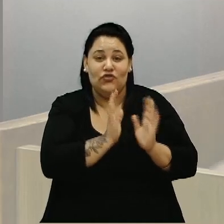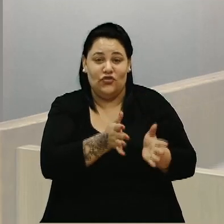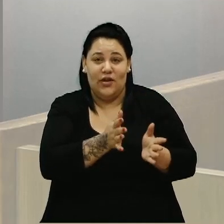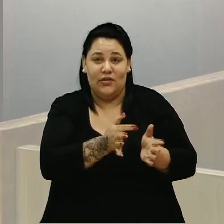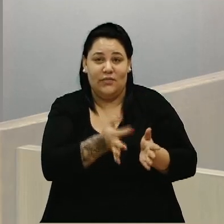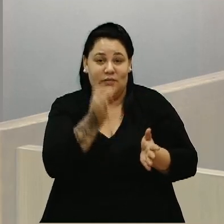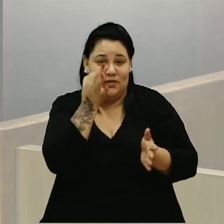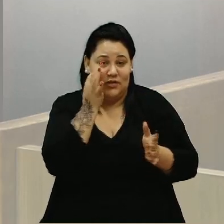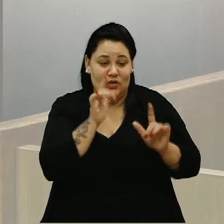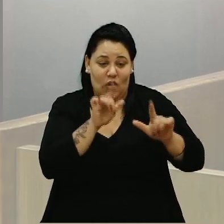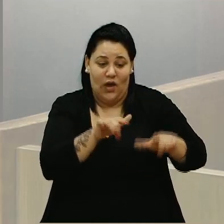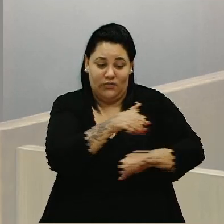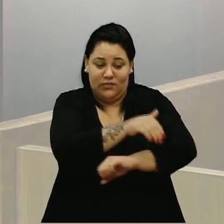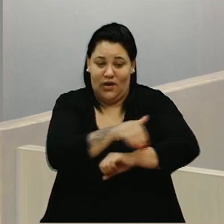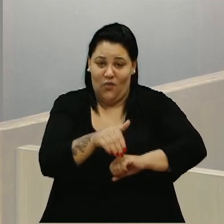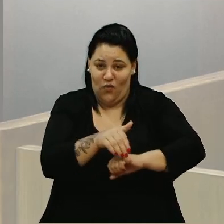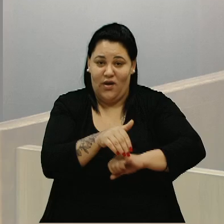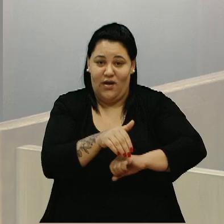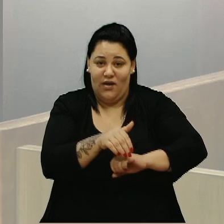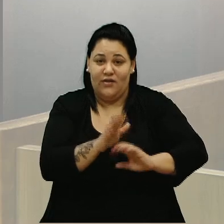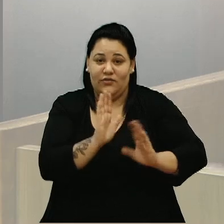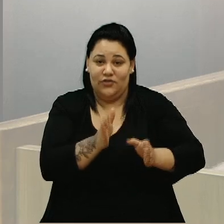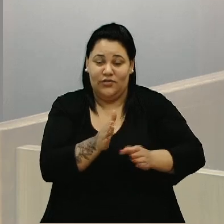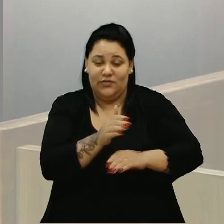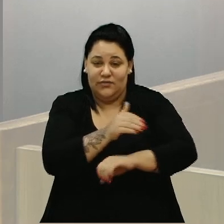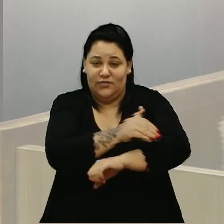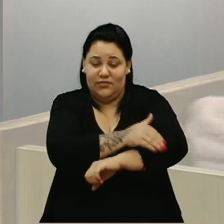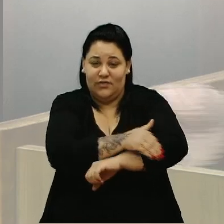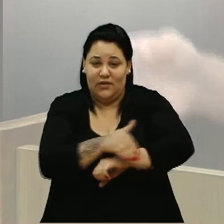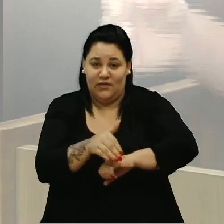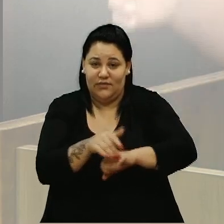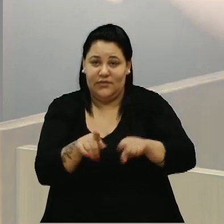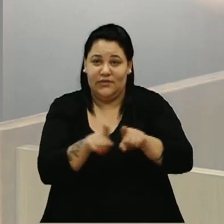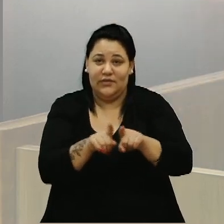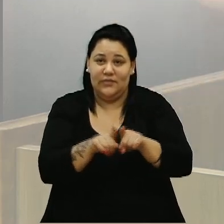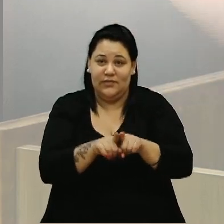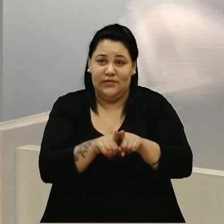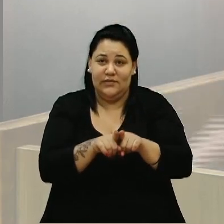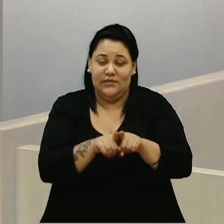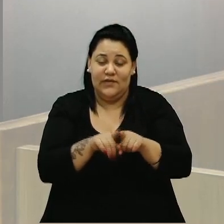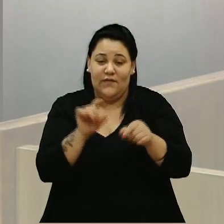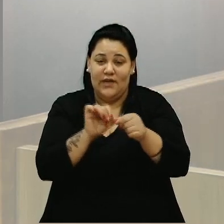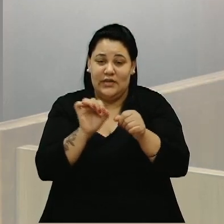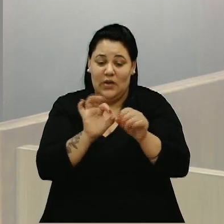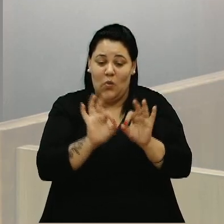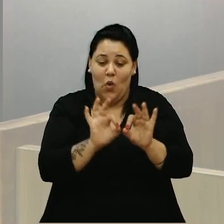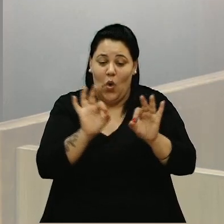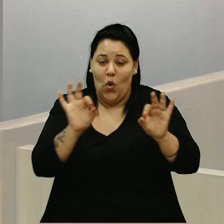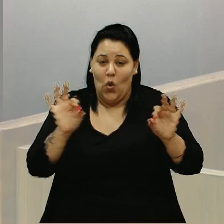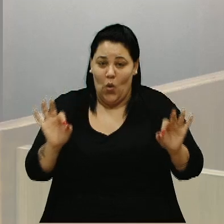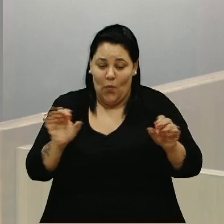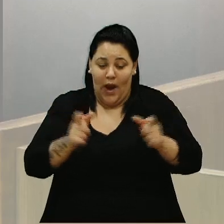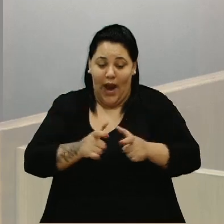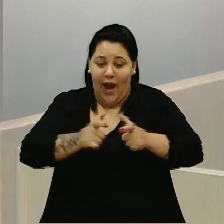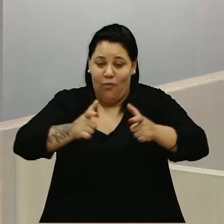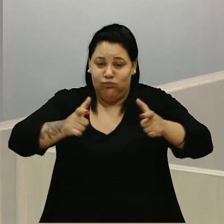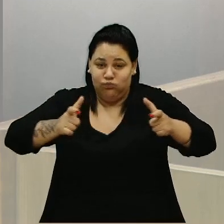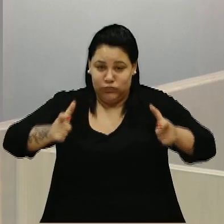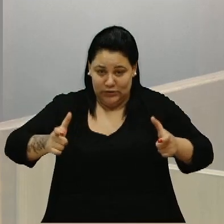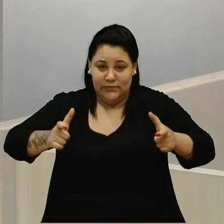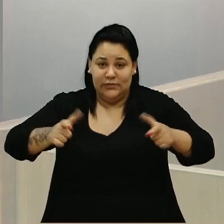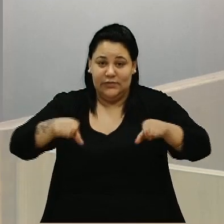local dessa rua. Já estão no local, dando um alargamento nessa rua. Também